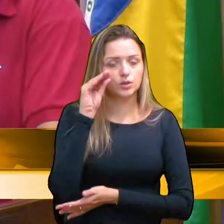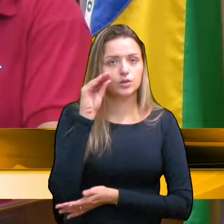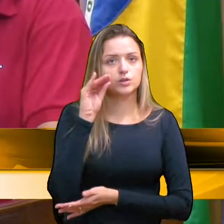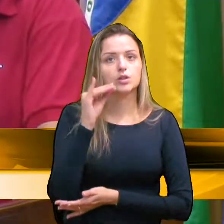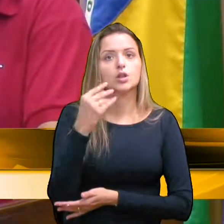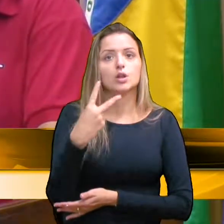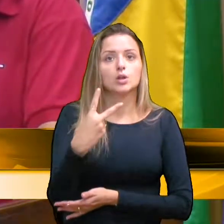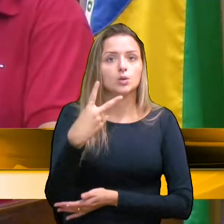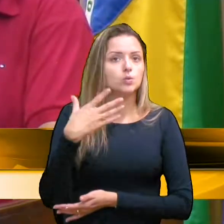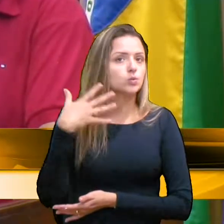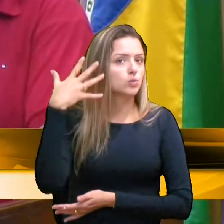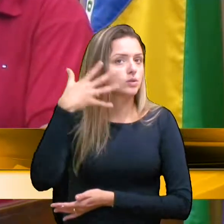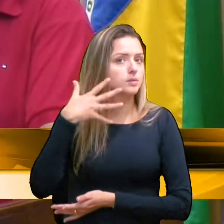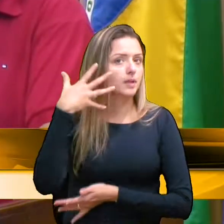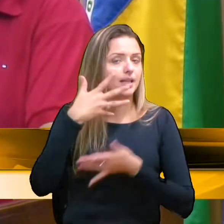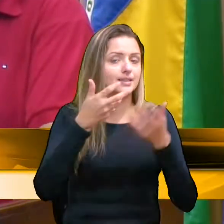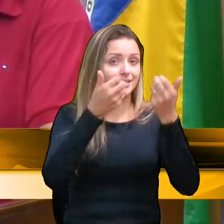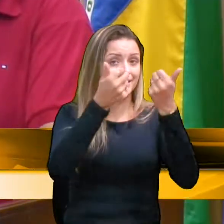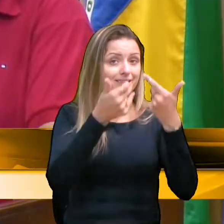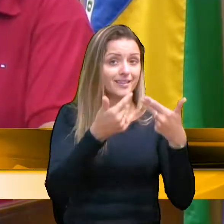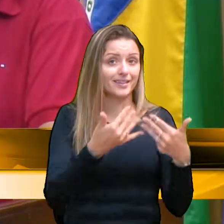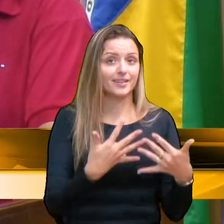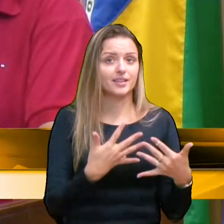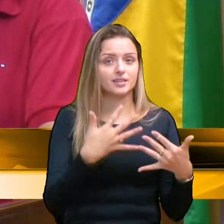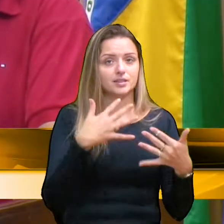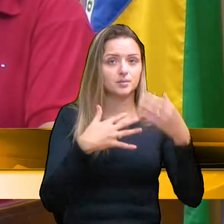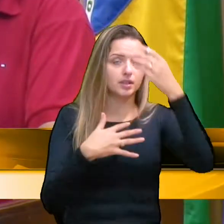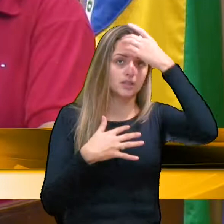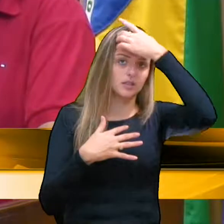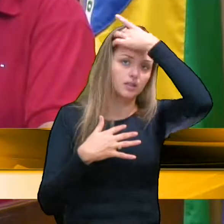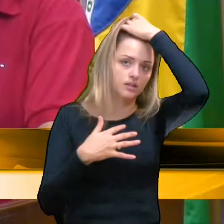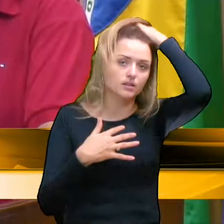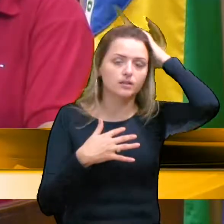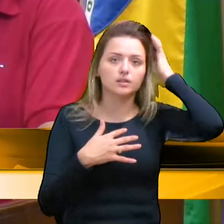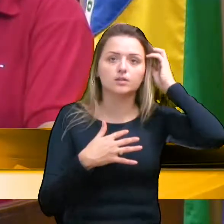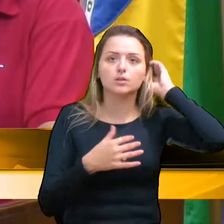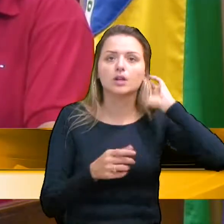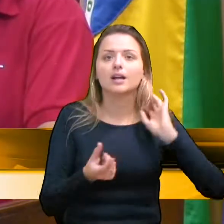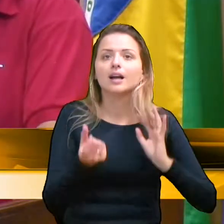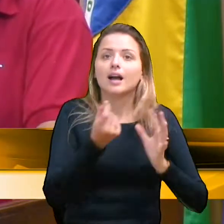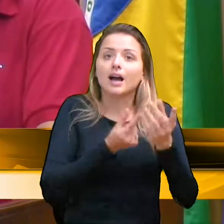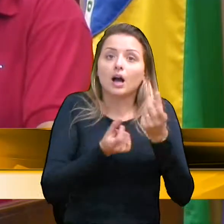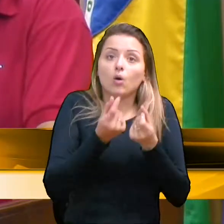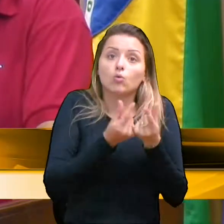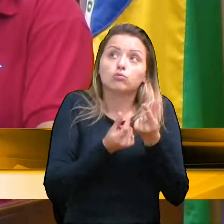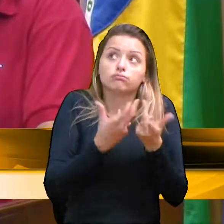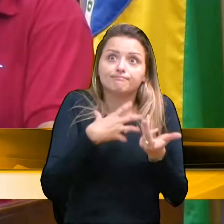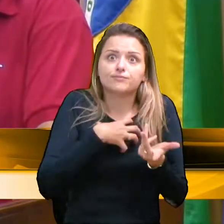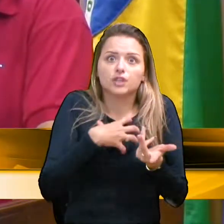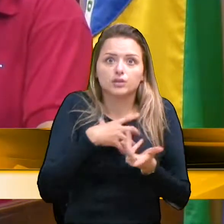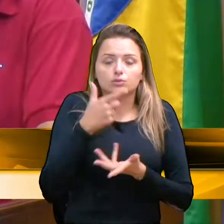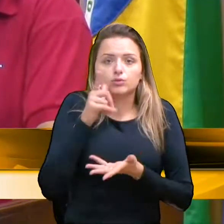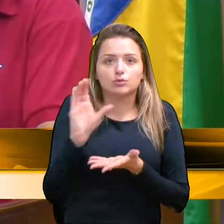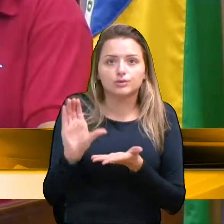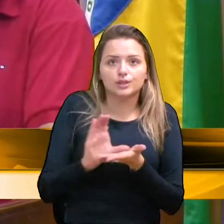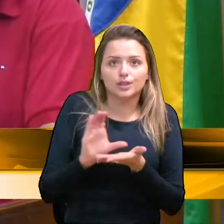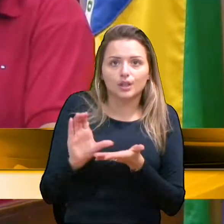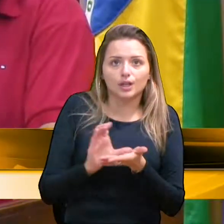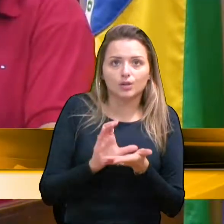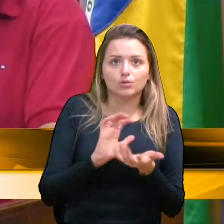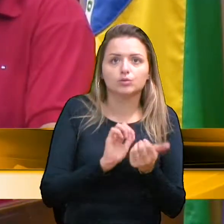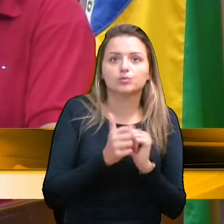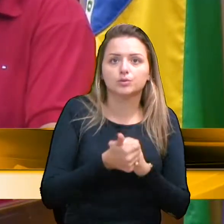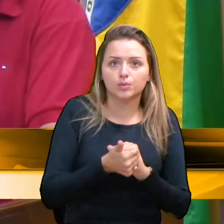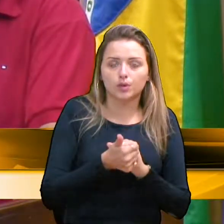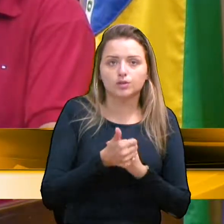palestras, esclarecendo um pouco mais outras opções de recursos para o esporte que podem ser